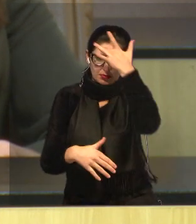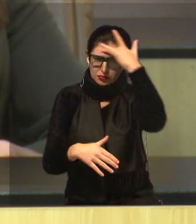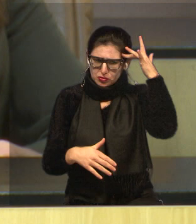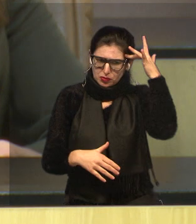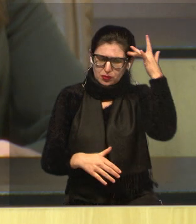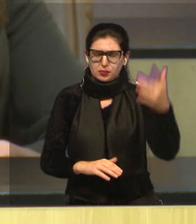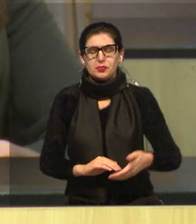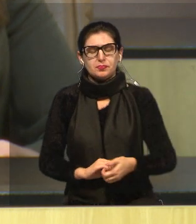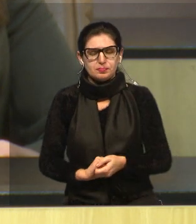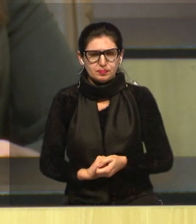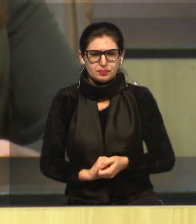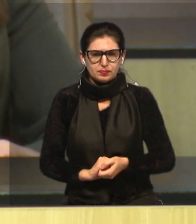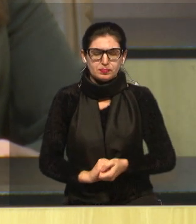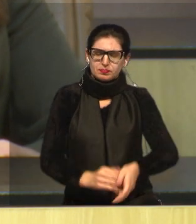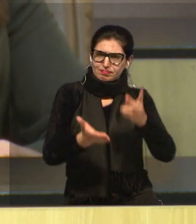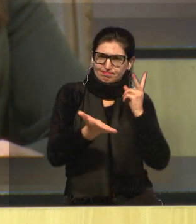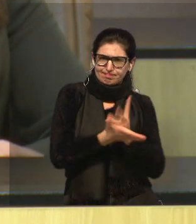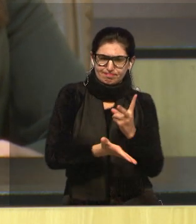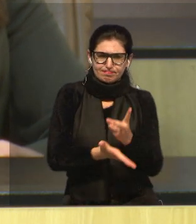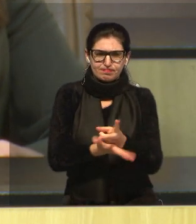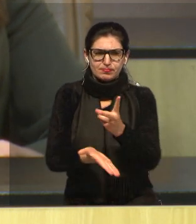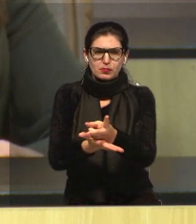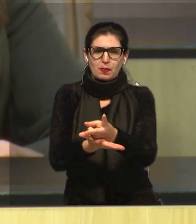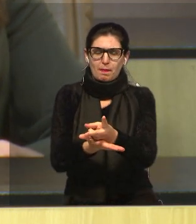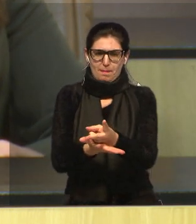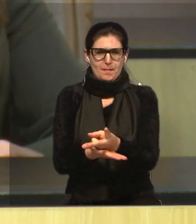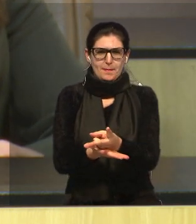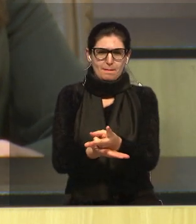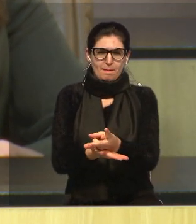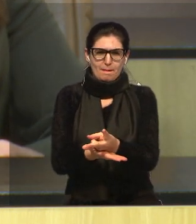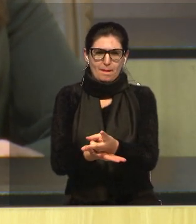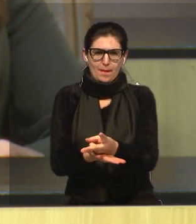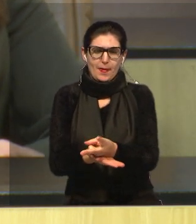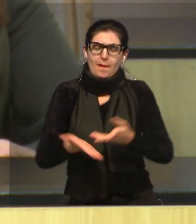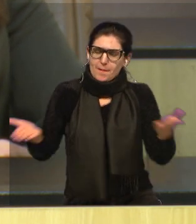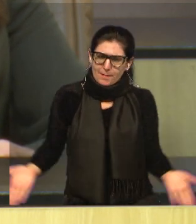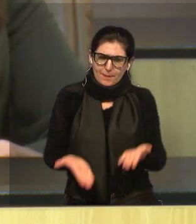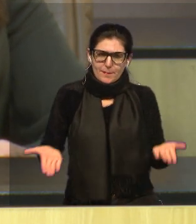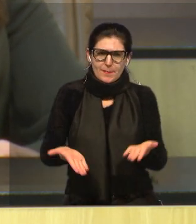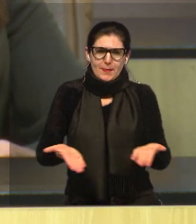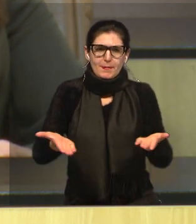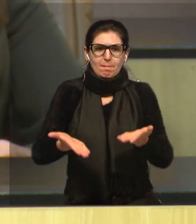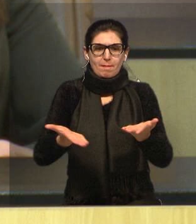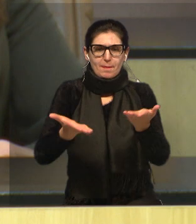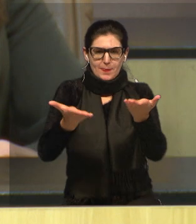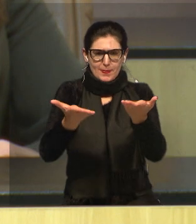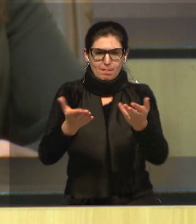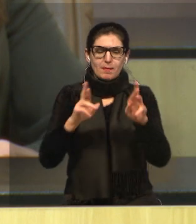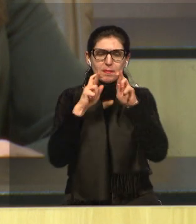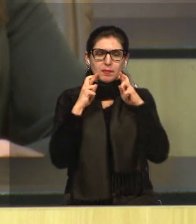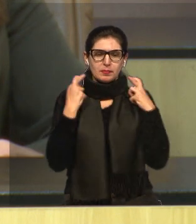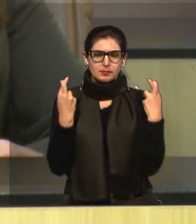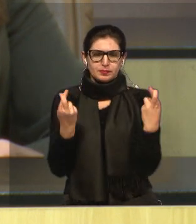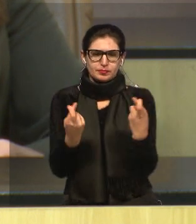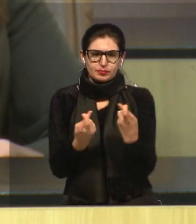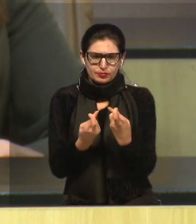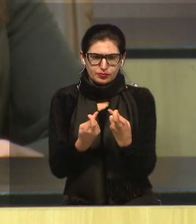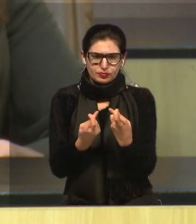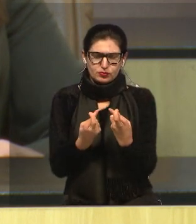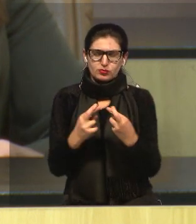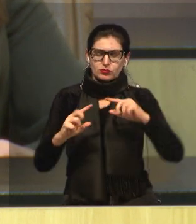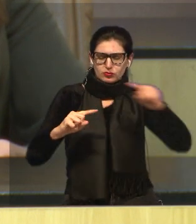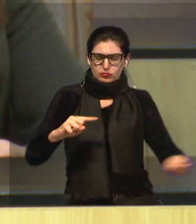né? Sempre em atendimentos dinâmicos que se afinam através das reuniões da rede